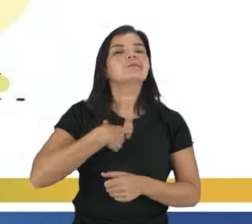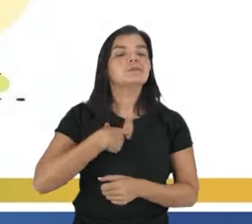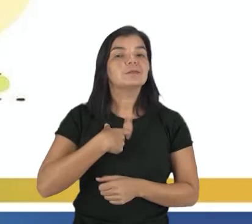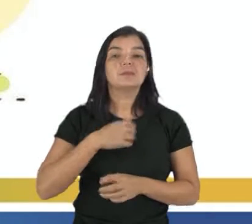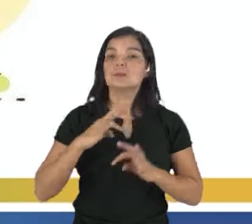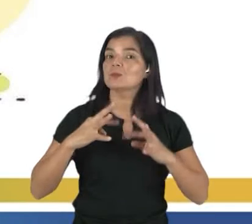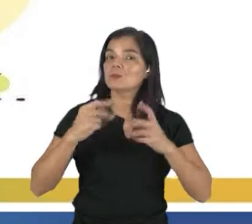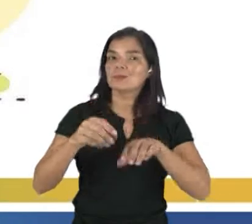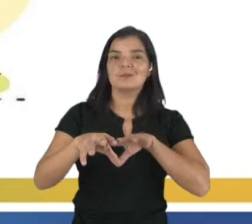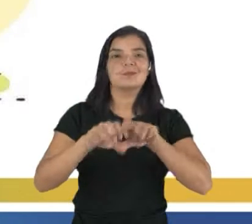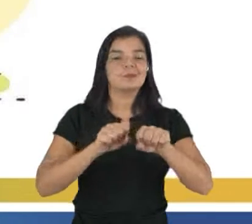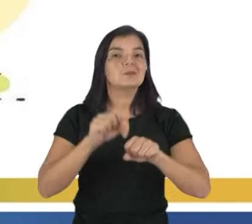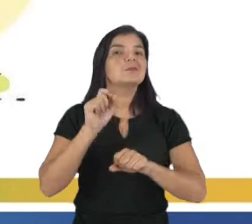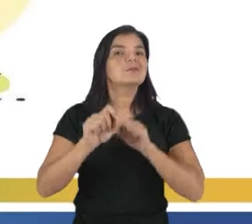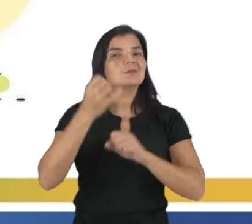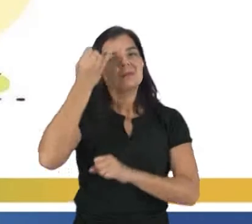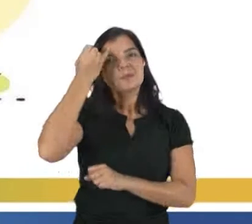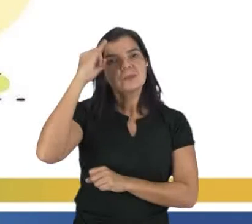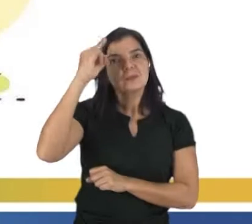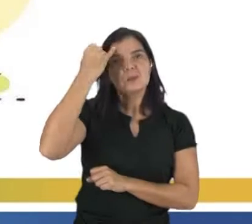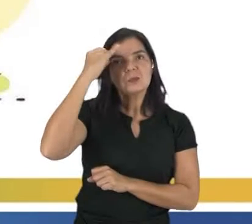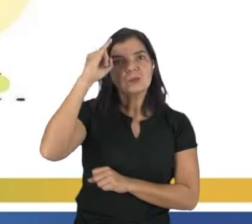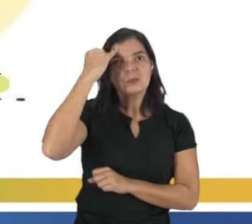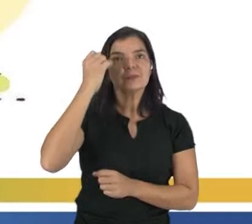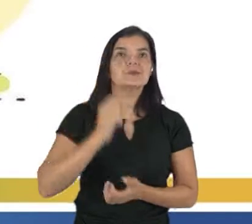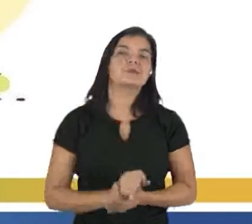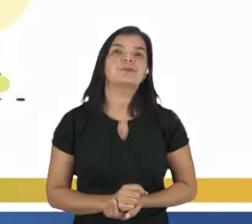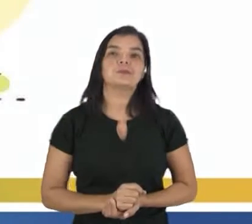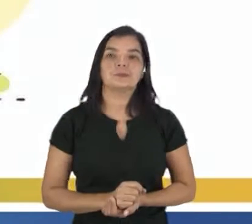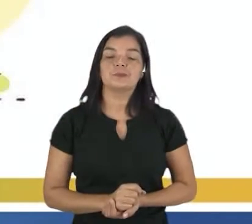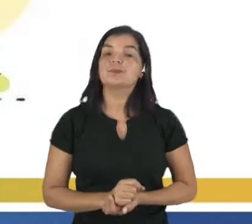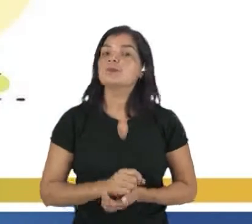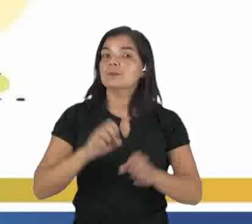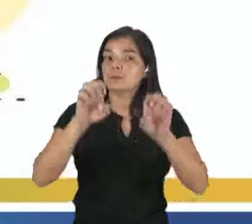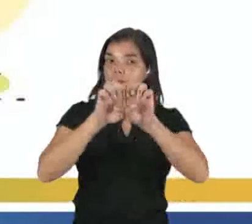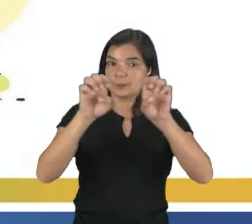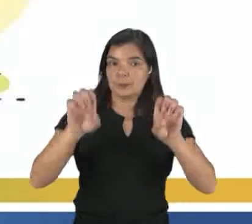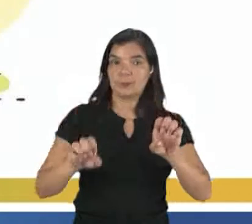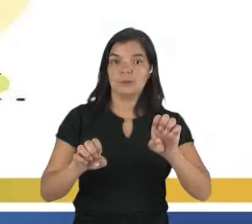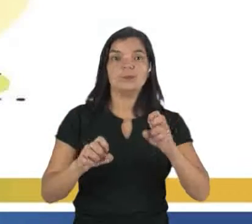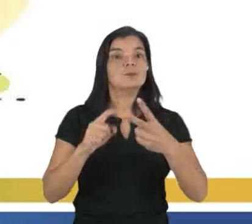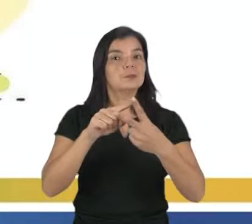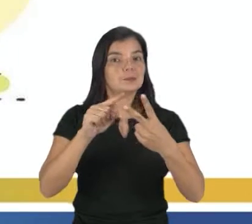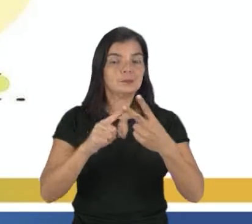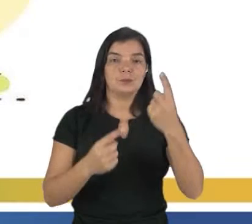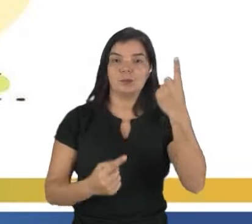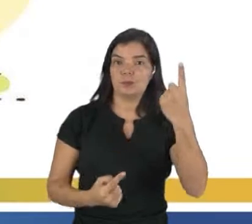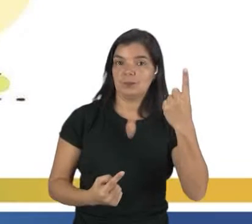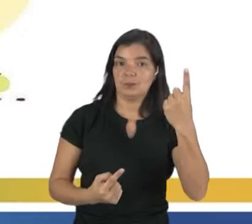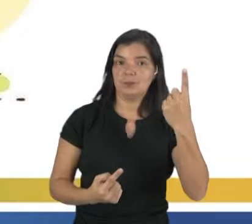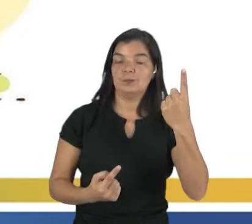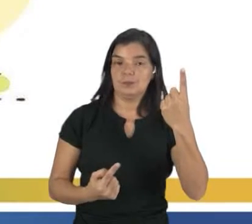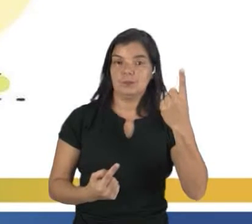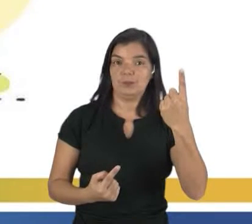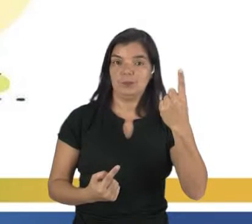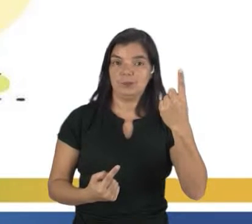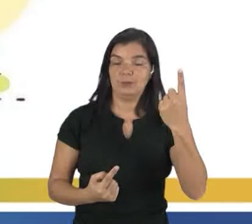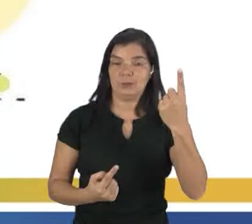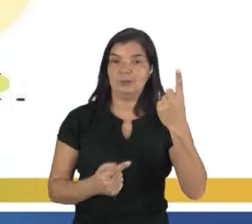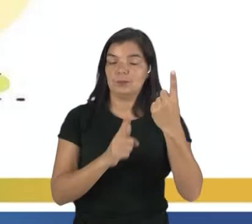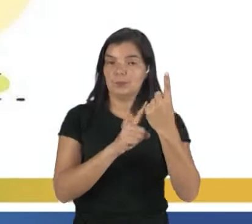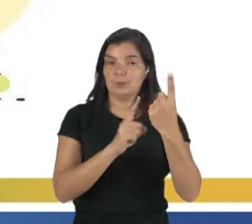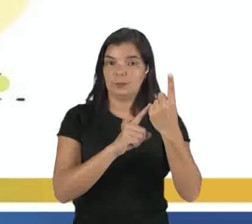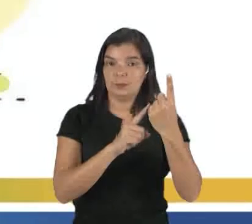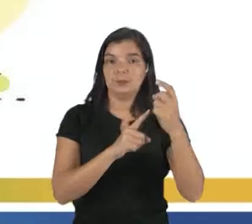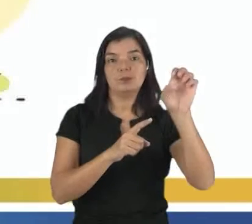sua formação escolar que é a ideia de Veja uma equação tem dois lados do primeiro lado a gente chama de lado